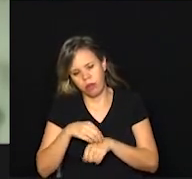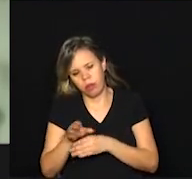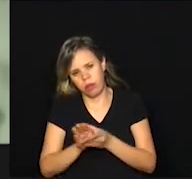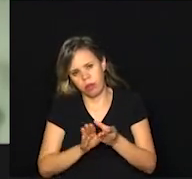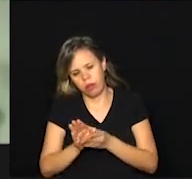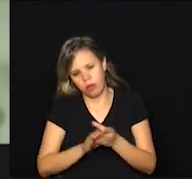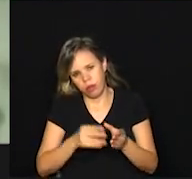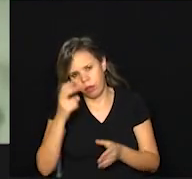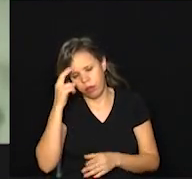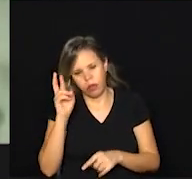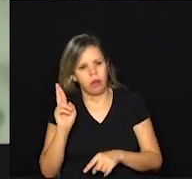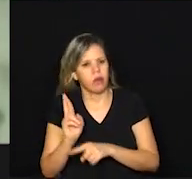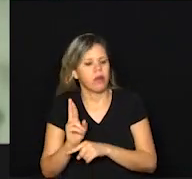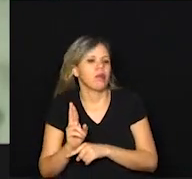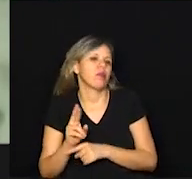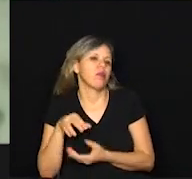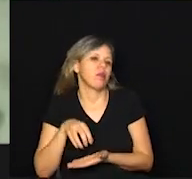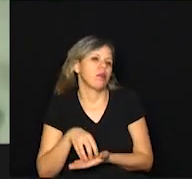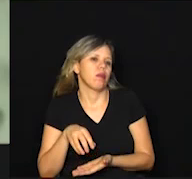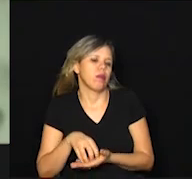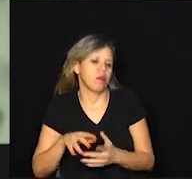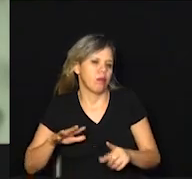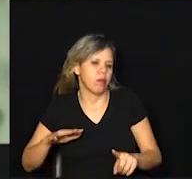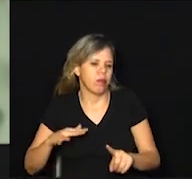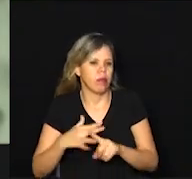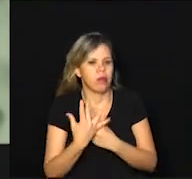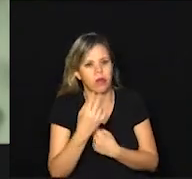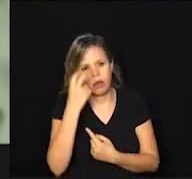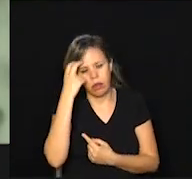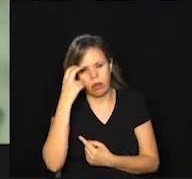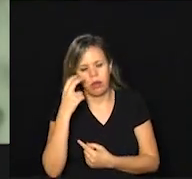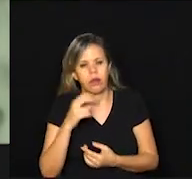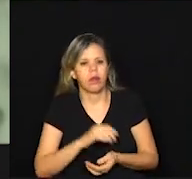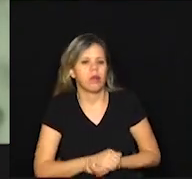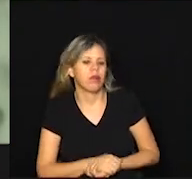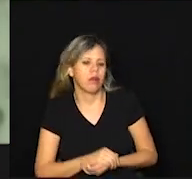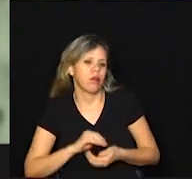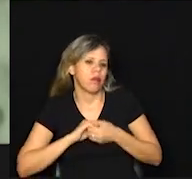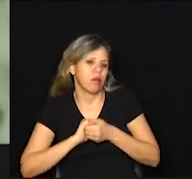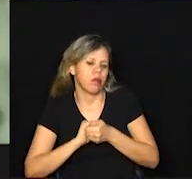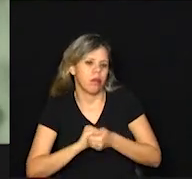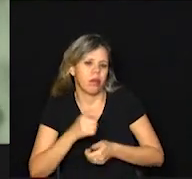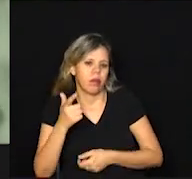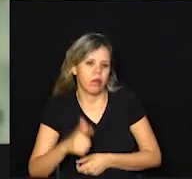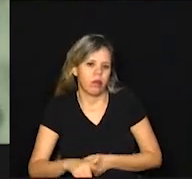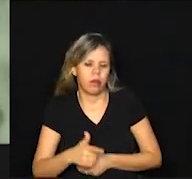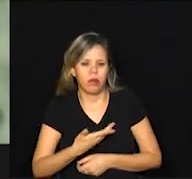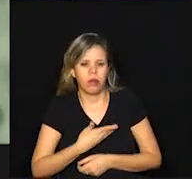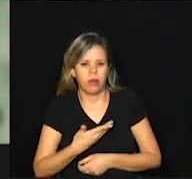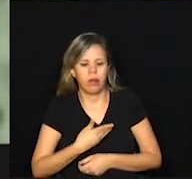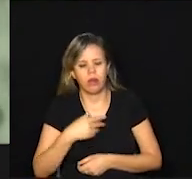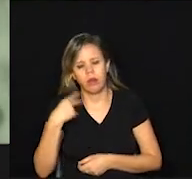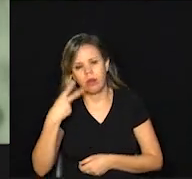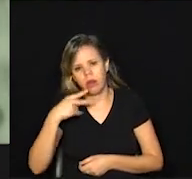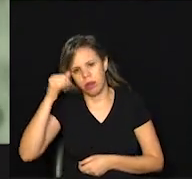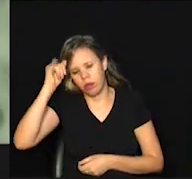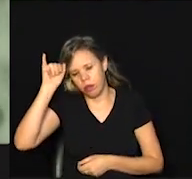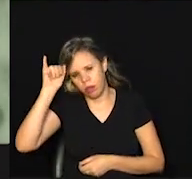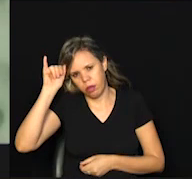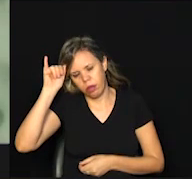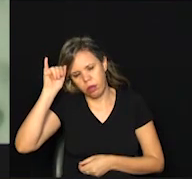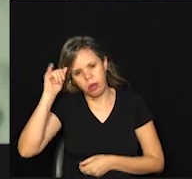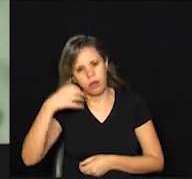Conselho de Cultura representante da câmara setorial de cidadania cultural com a hélice cumprimentar mais uma vez aí meu parceiro eu falei